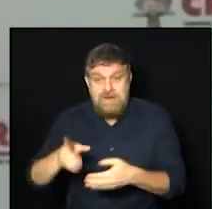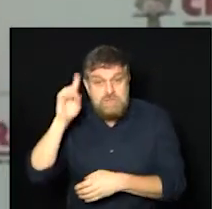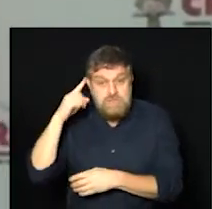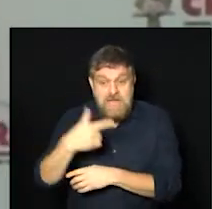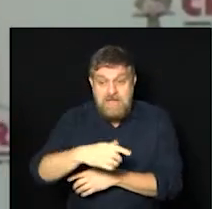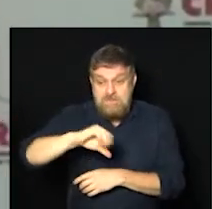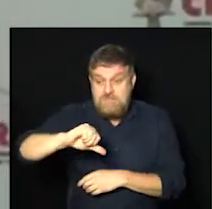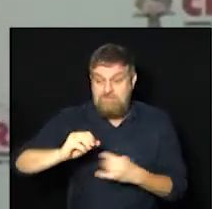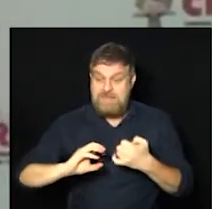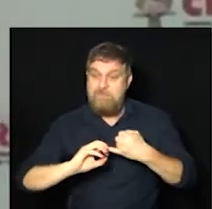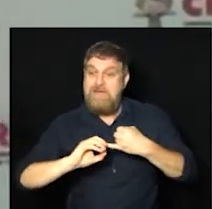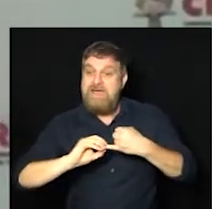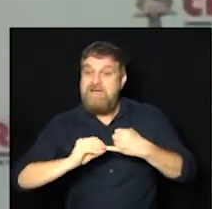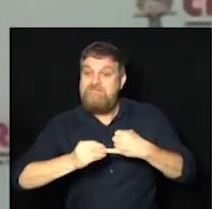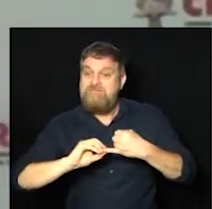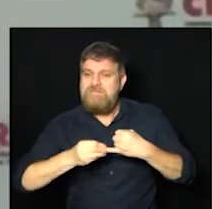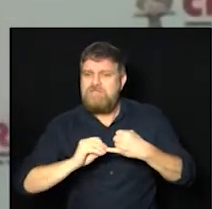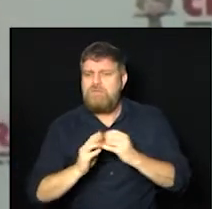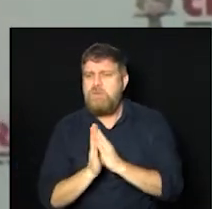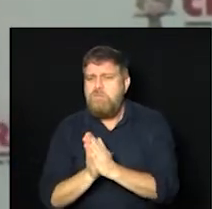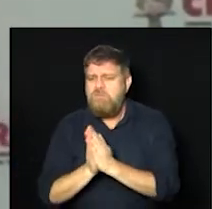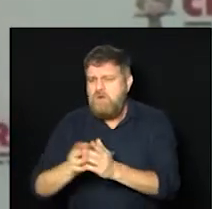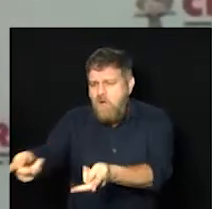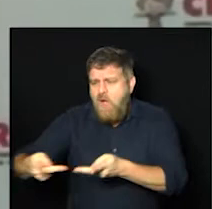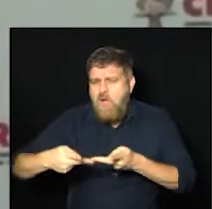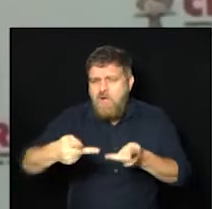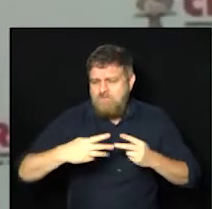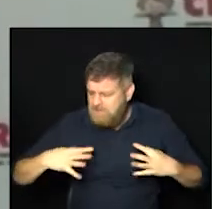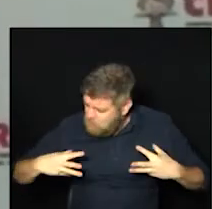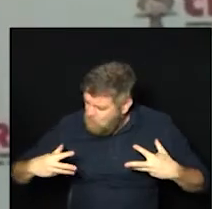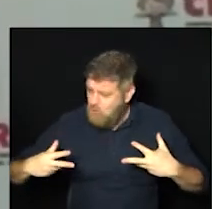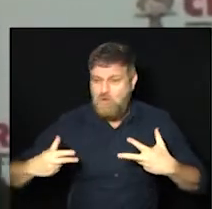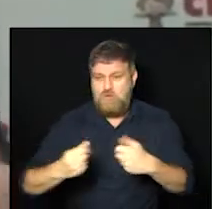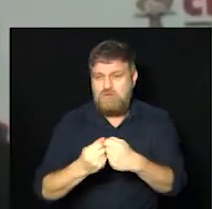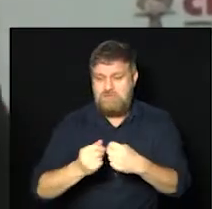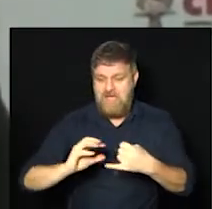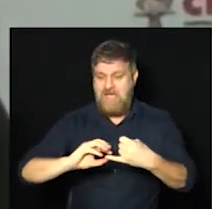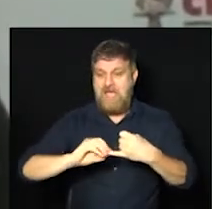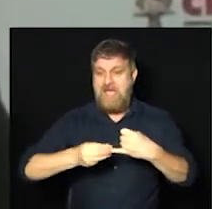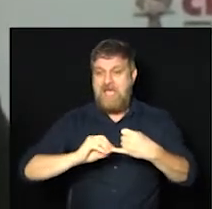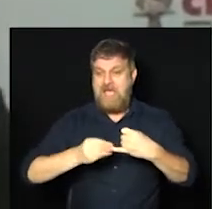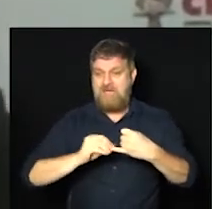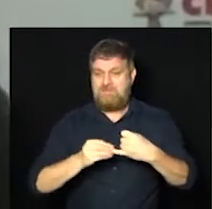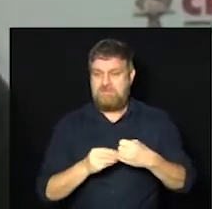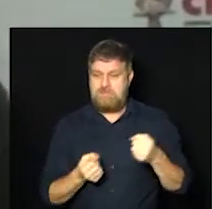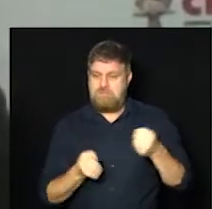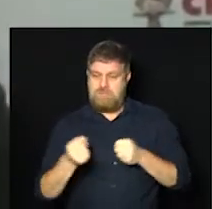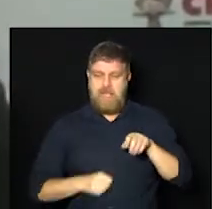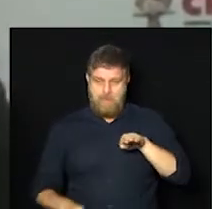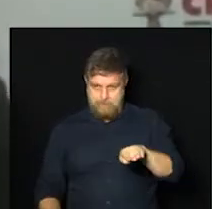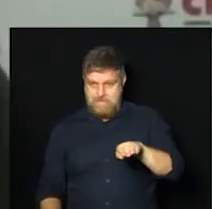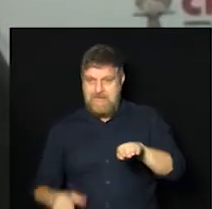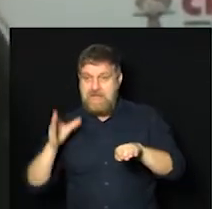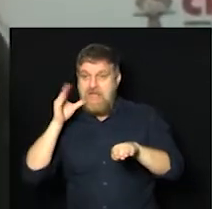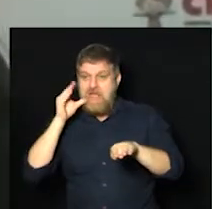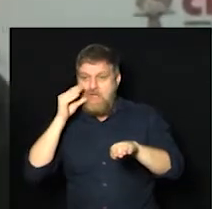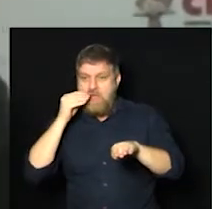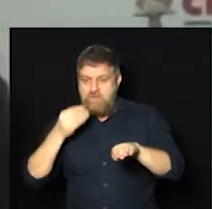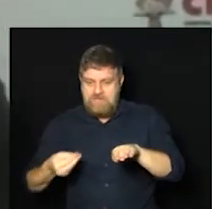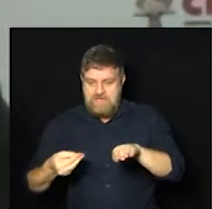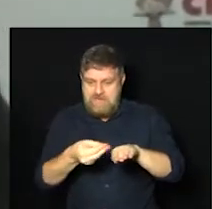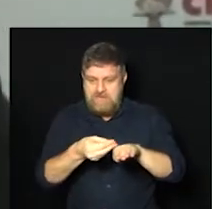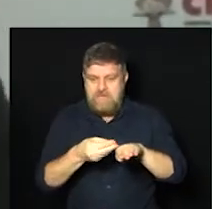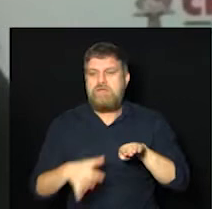ter uma feijoada, gente, eu convido todos vocês a participar. É uma feijoada drive-thru, enfim, é o que tem sido, né, é o novo